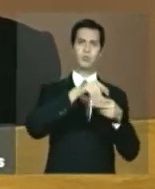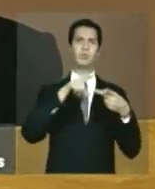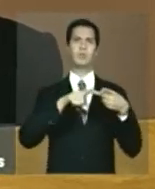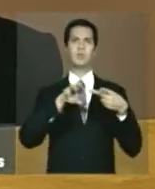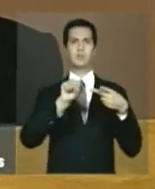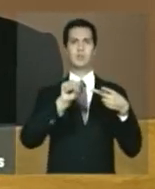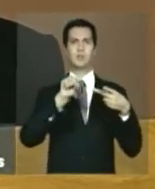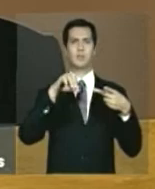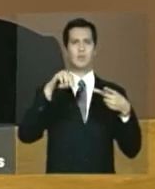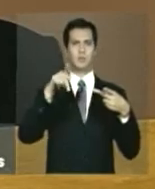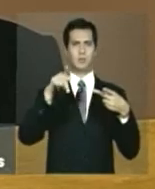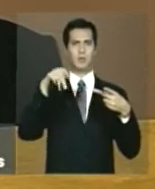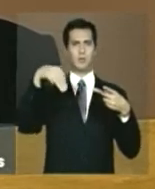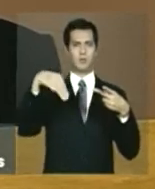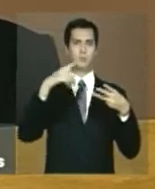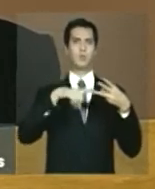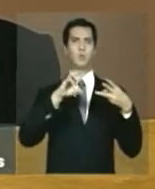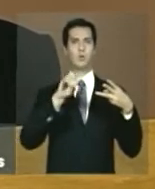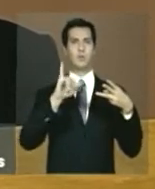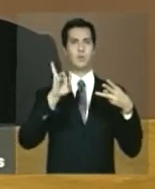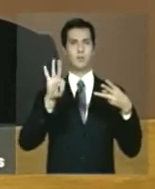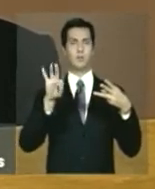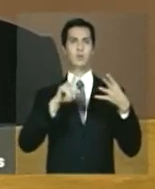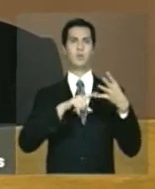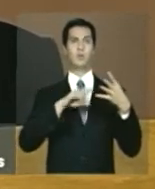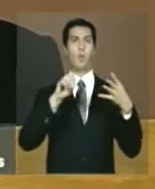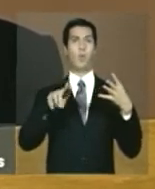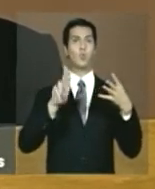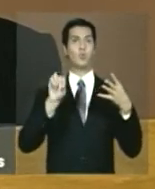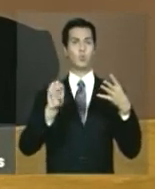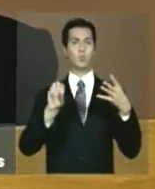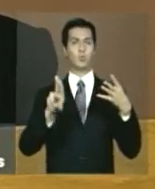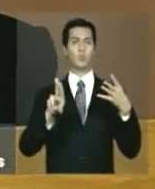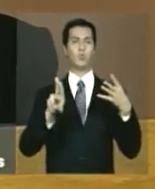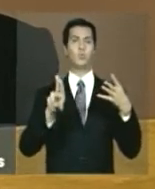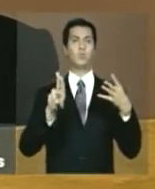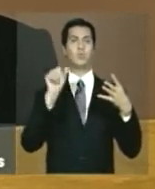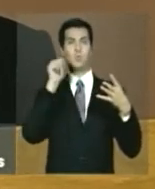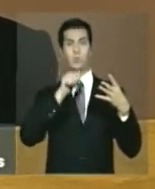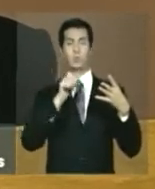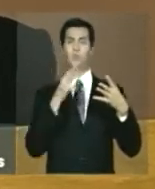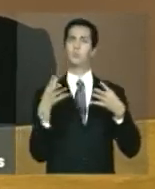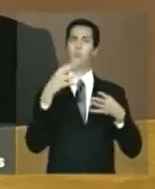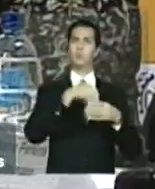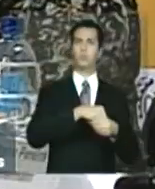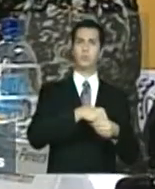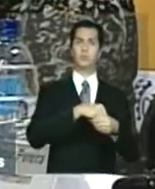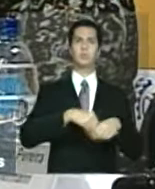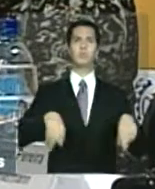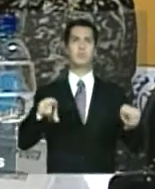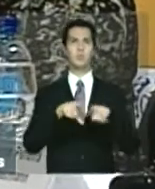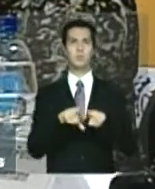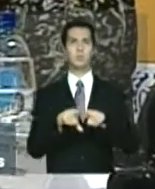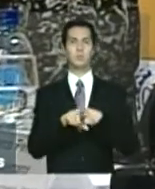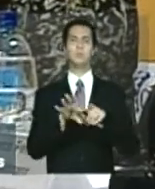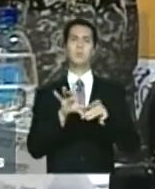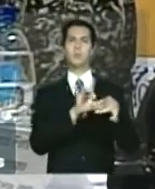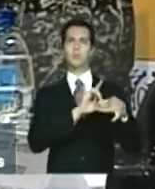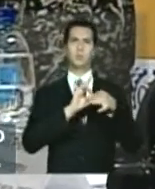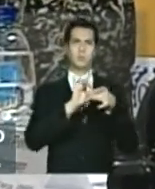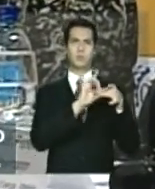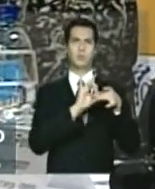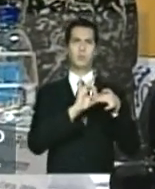política para as mulheres a o a ONU mulheres com Total apoio e parceria